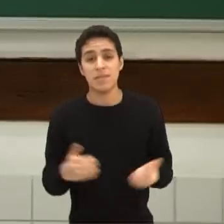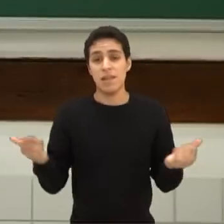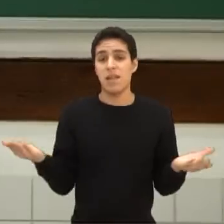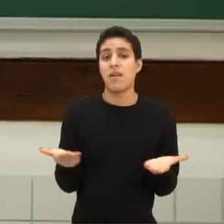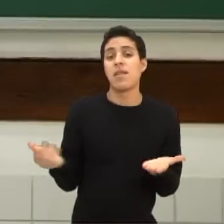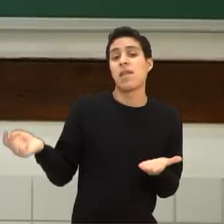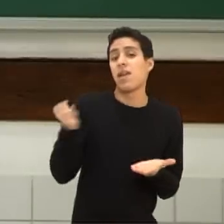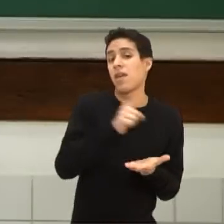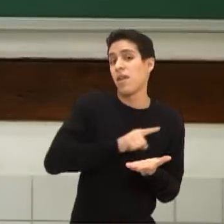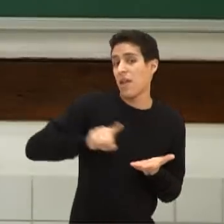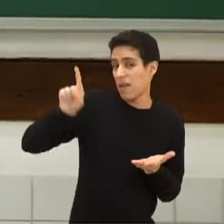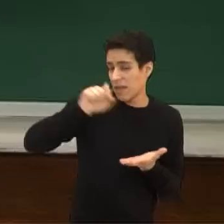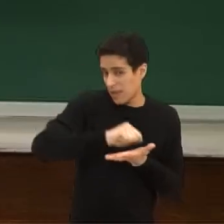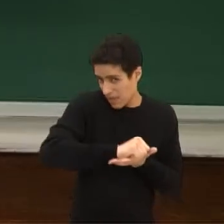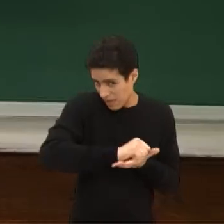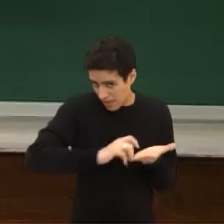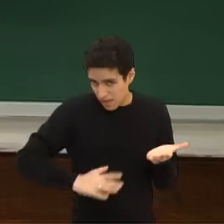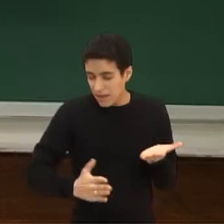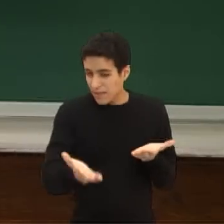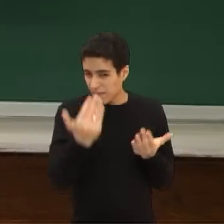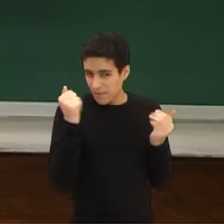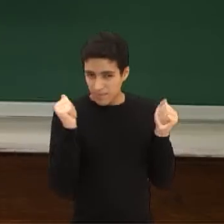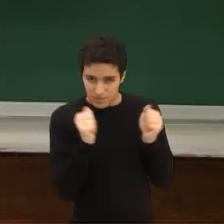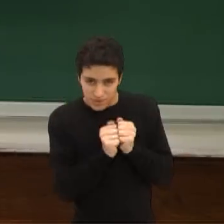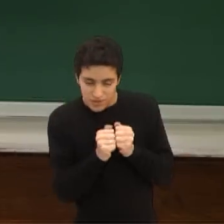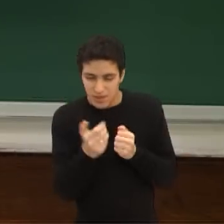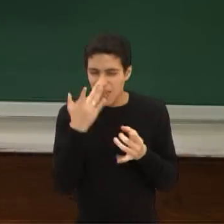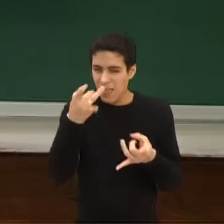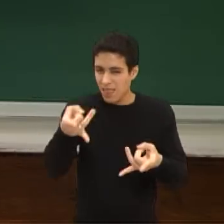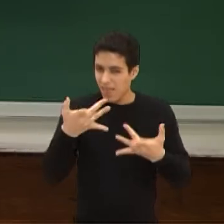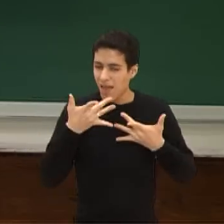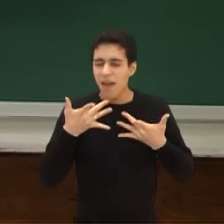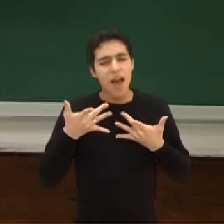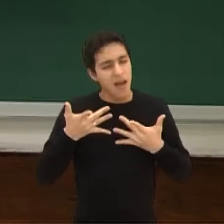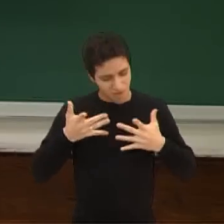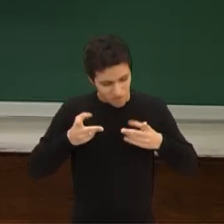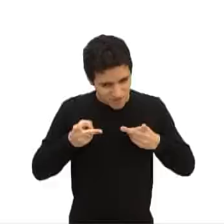hein? Vamos junto com a prof, não me abandonem.